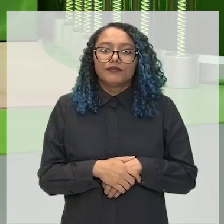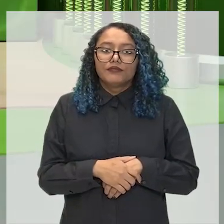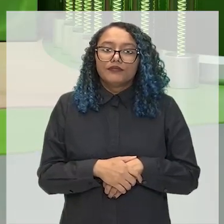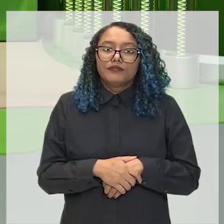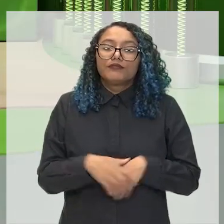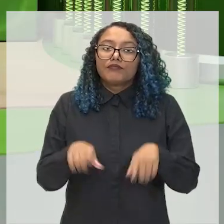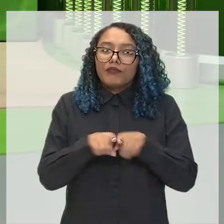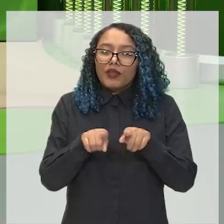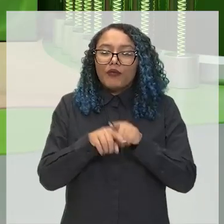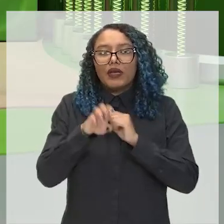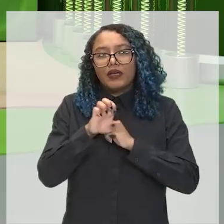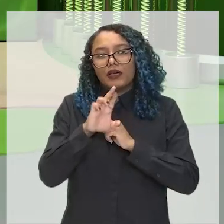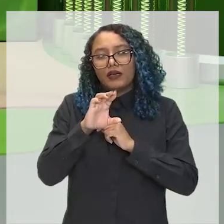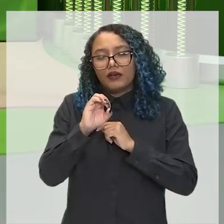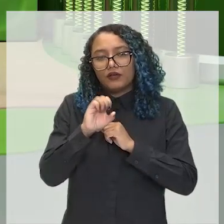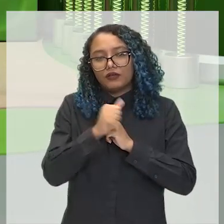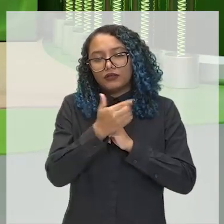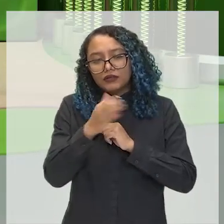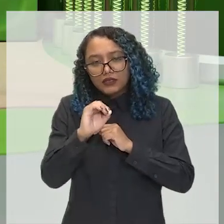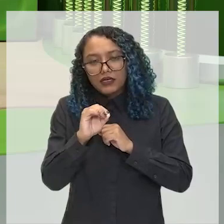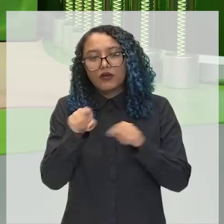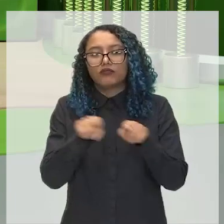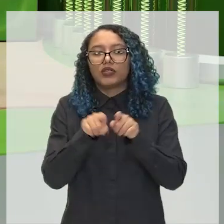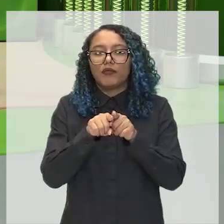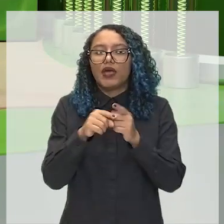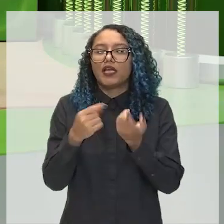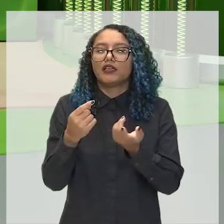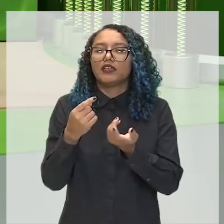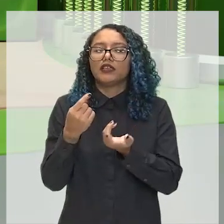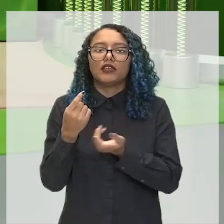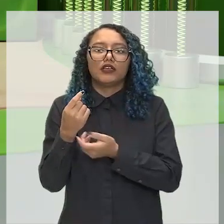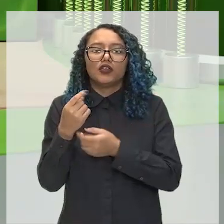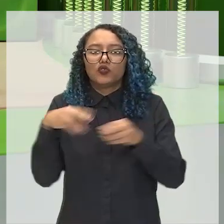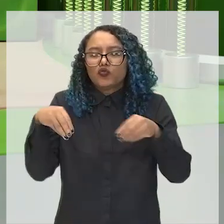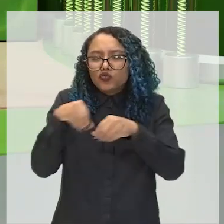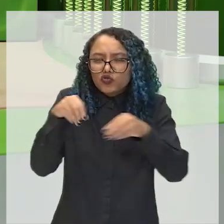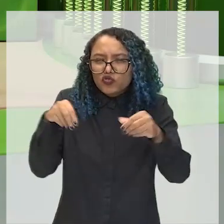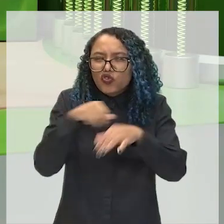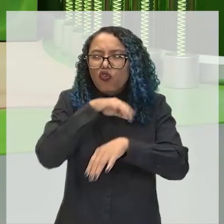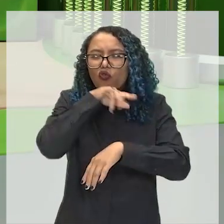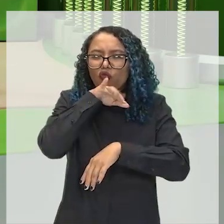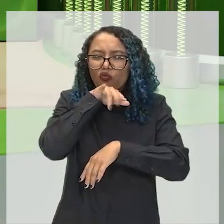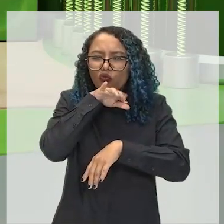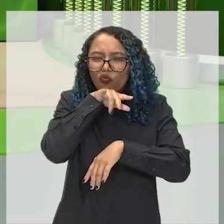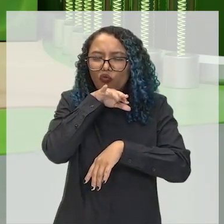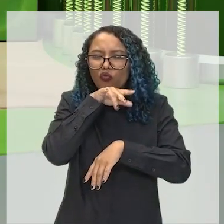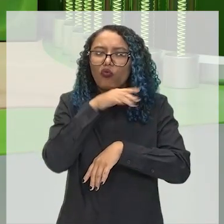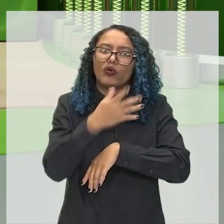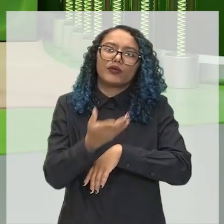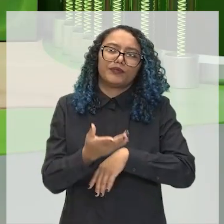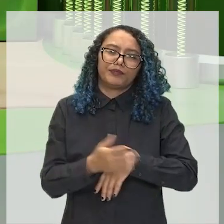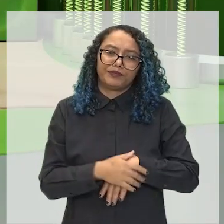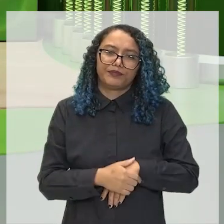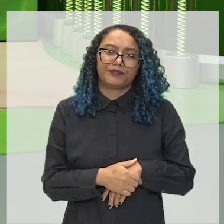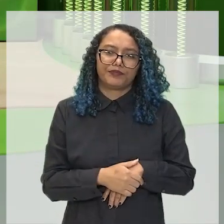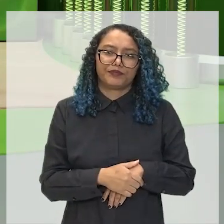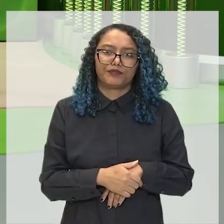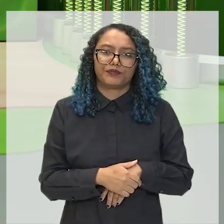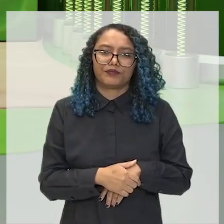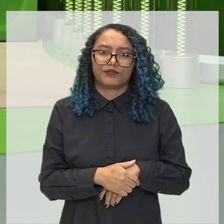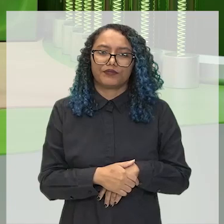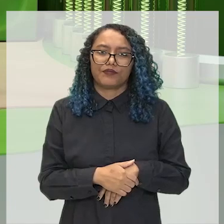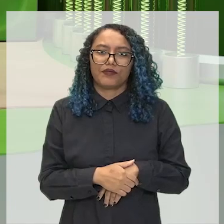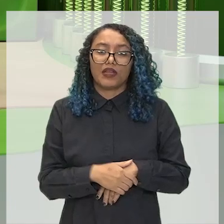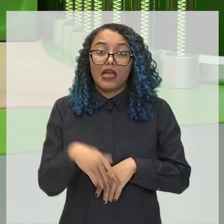Vejam aí, olha, erosão e empobrecimento do solo, né? Nós temos em áreas de